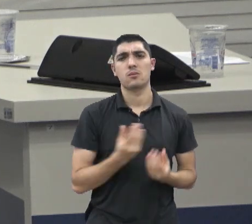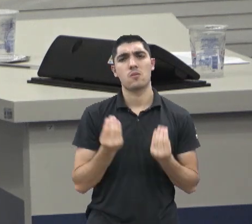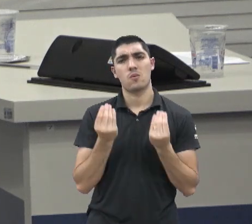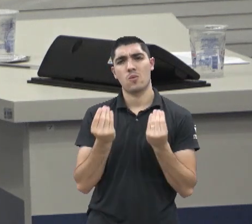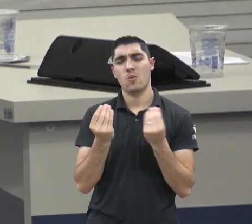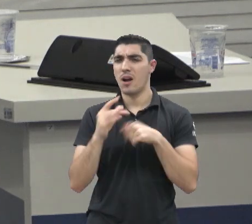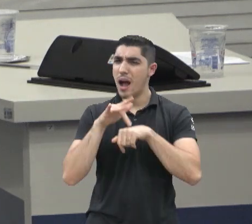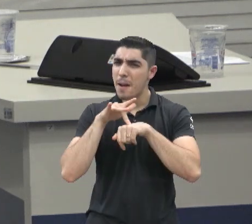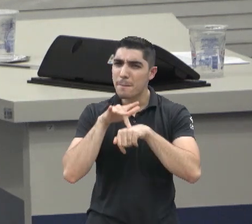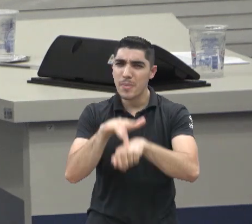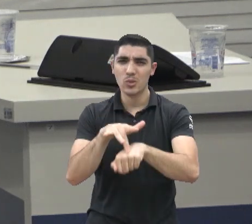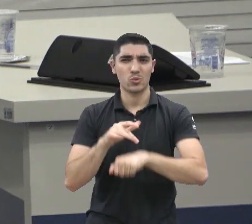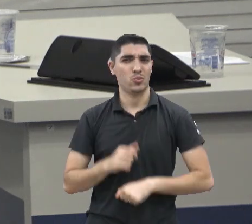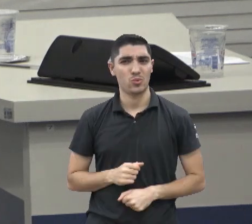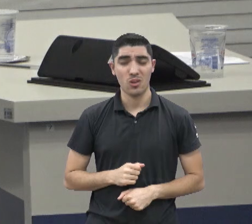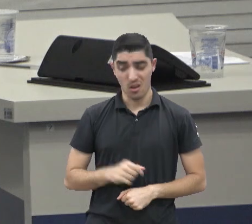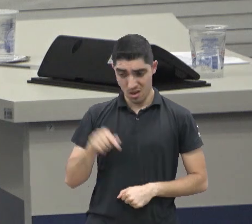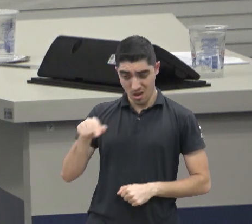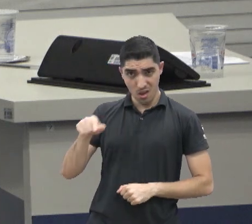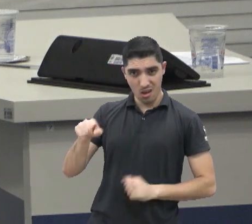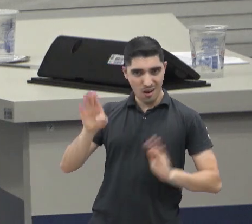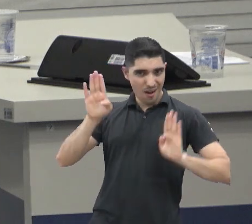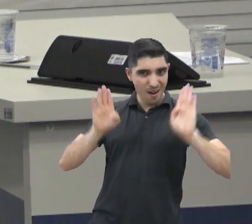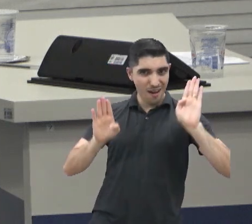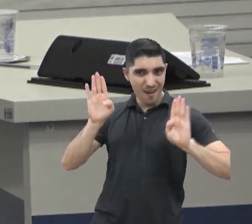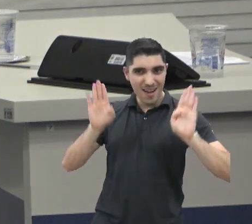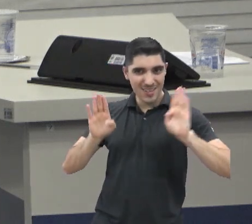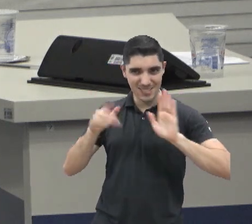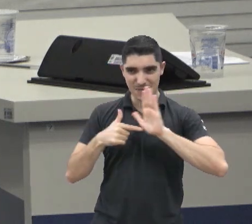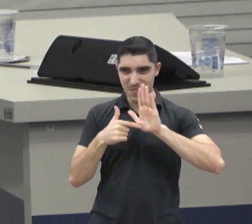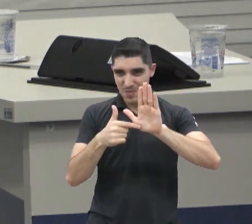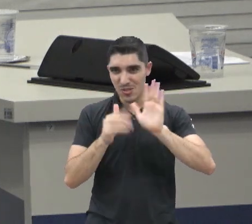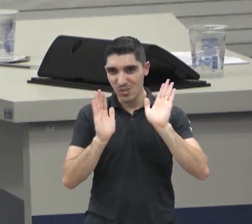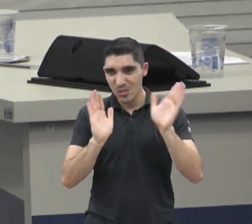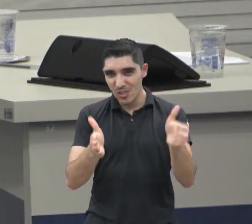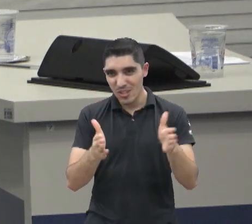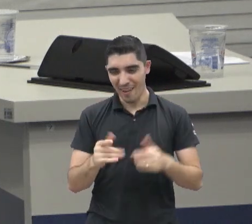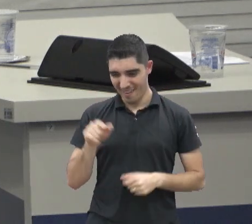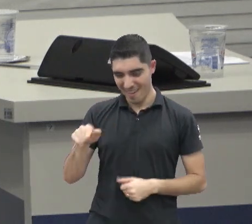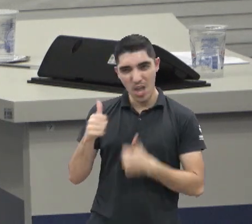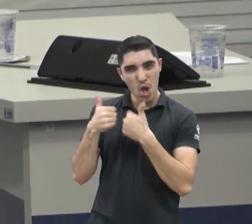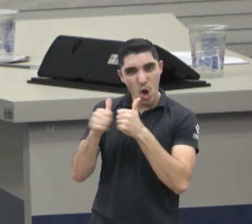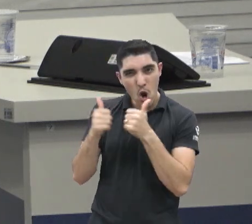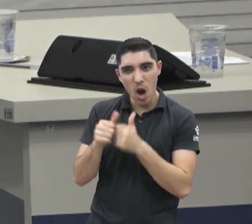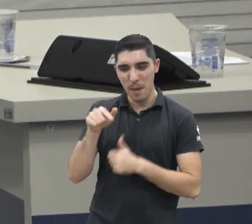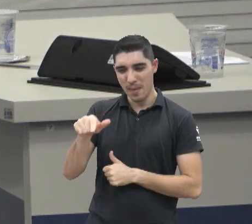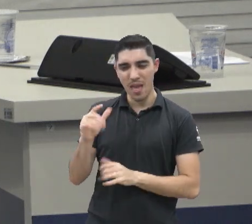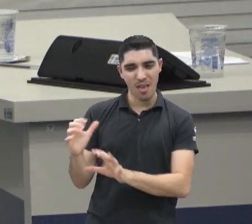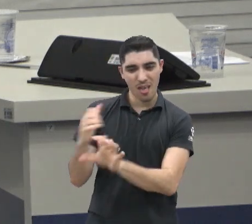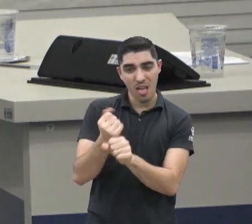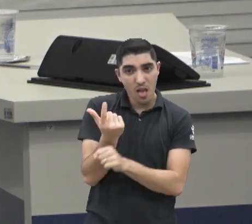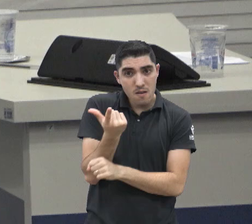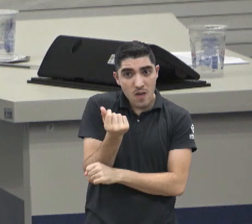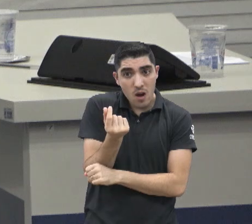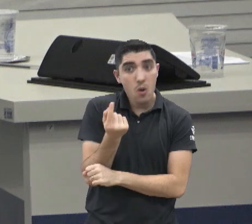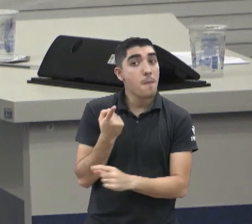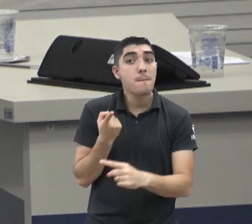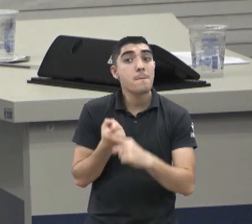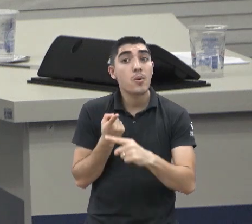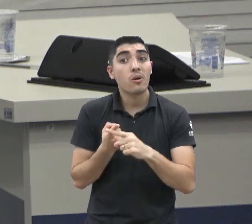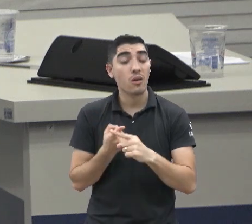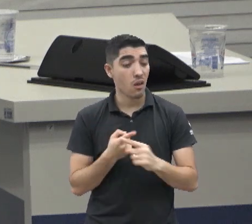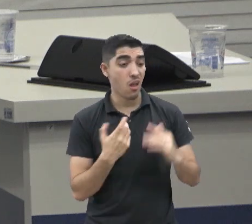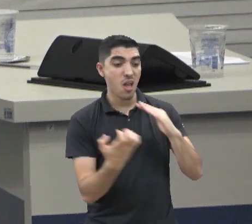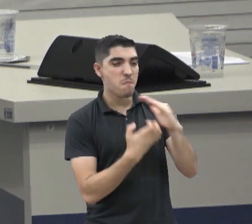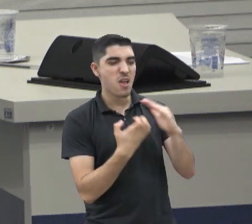anos. Essa licitação que eles apresentam, com esses ônibus, com esses valores, é para nenhuma empresa vir e o